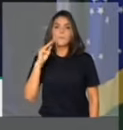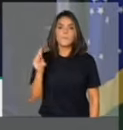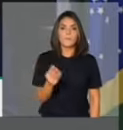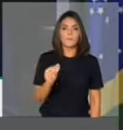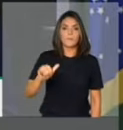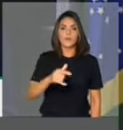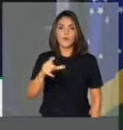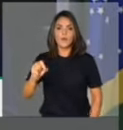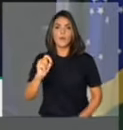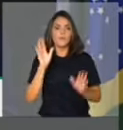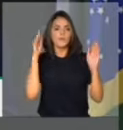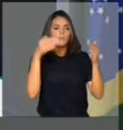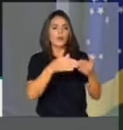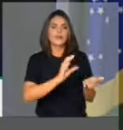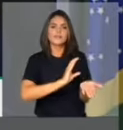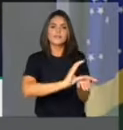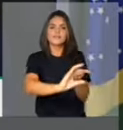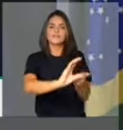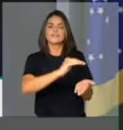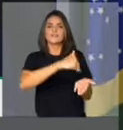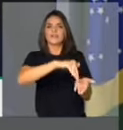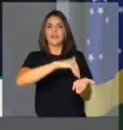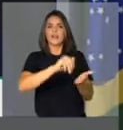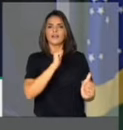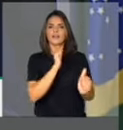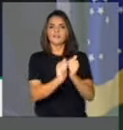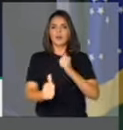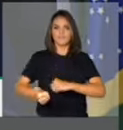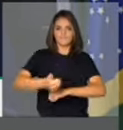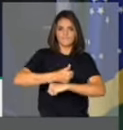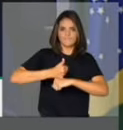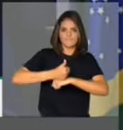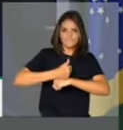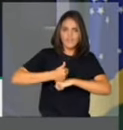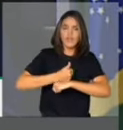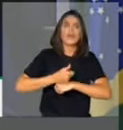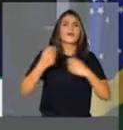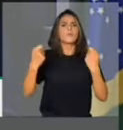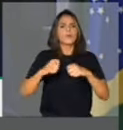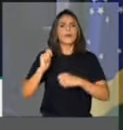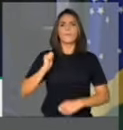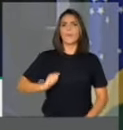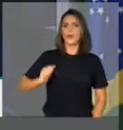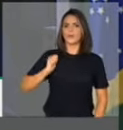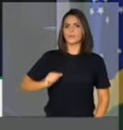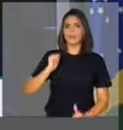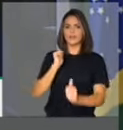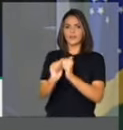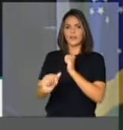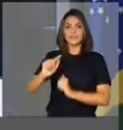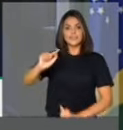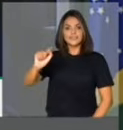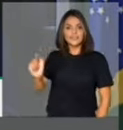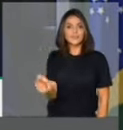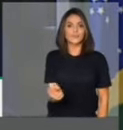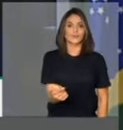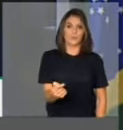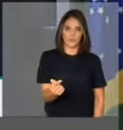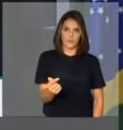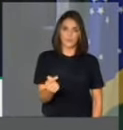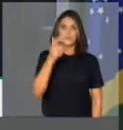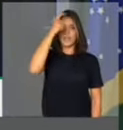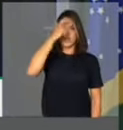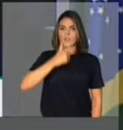a Secretaria Nacional de Esporte e Alto Rendimento. Precisamos beneficiar o programa Bolsa Atleta, com 7 mil. Eu,